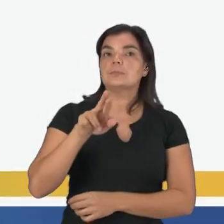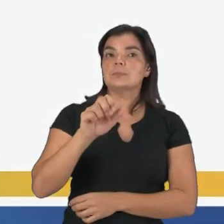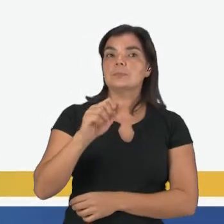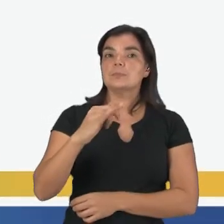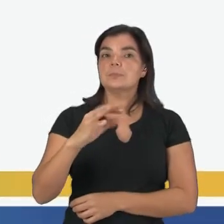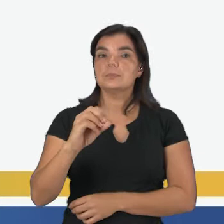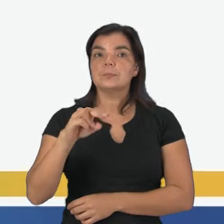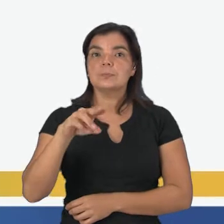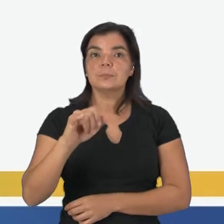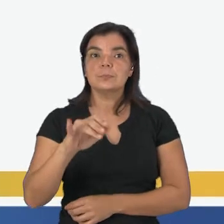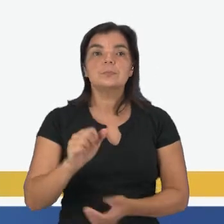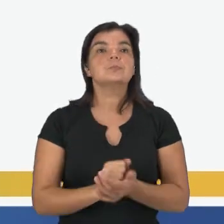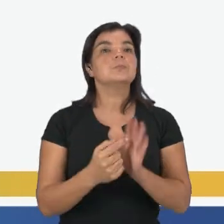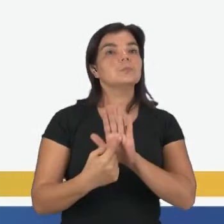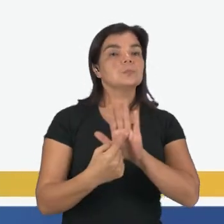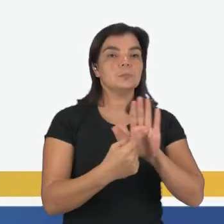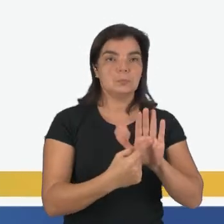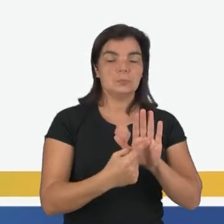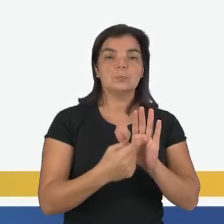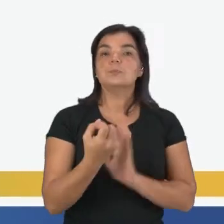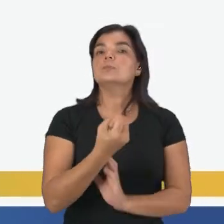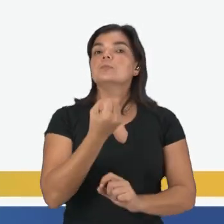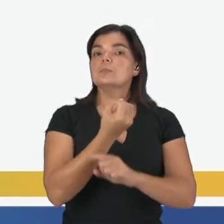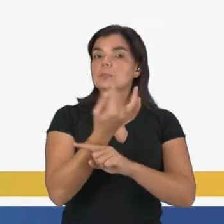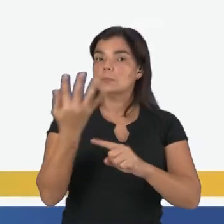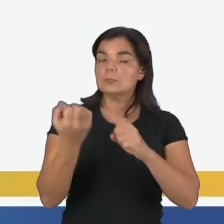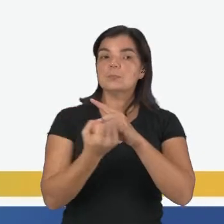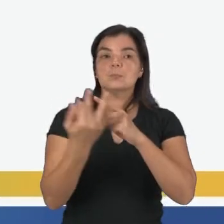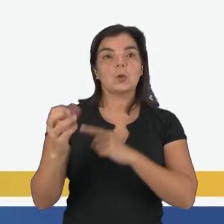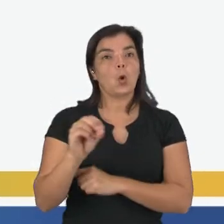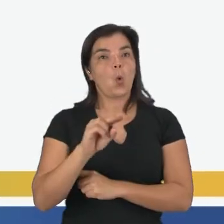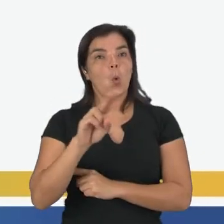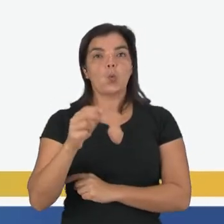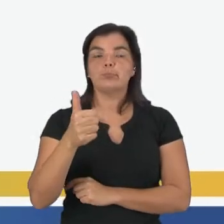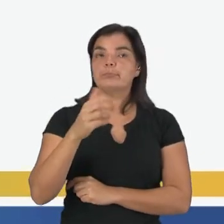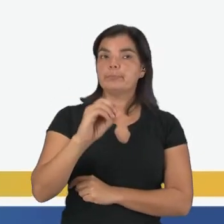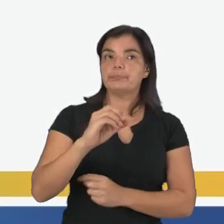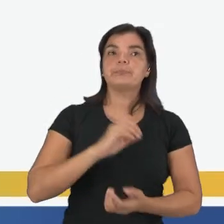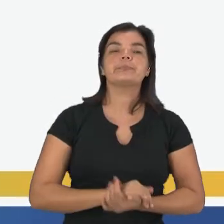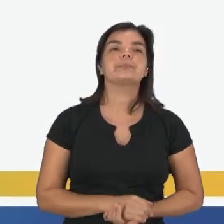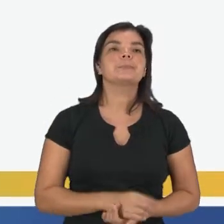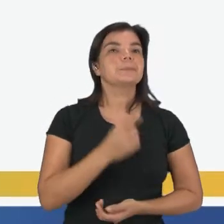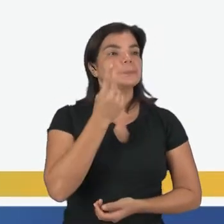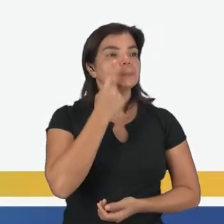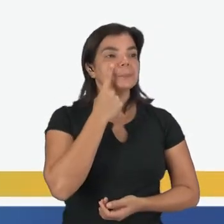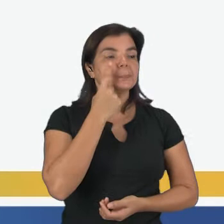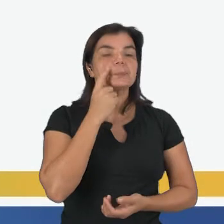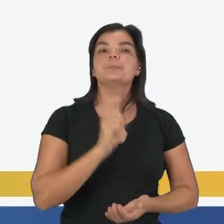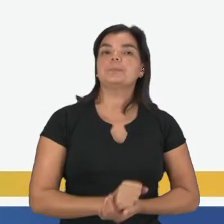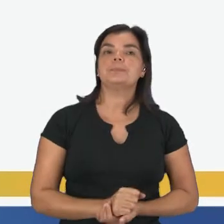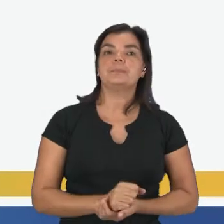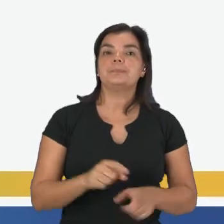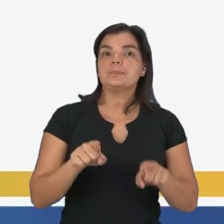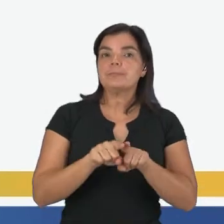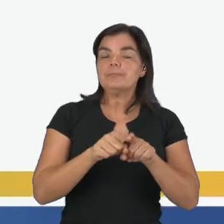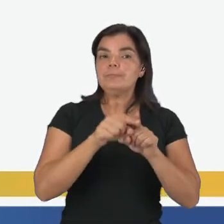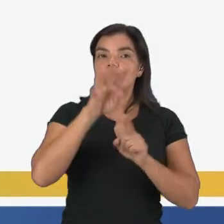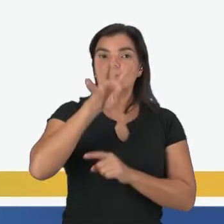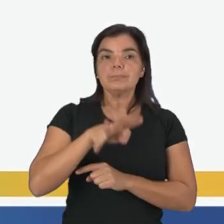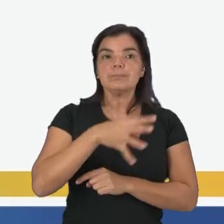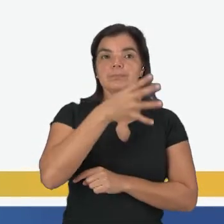racionais. Eles são representados na forma fracionária ou decimal. Observe o quadro, né, de